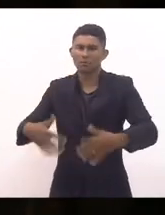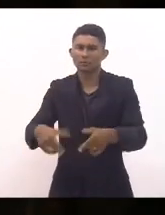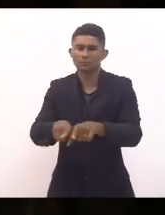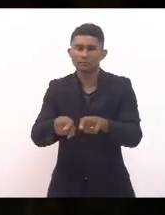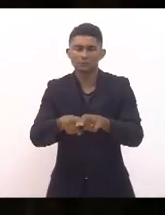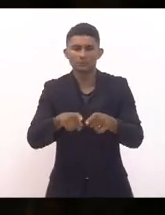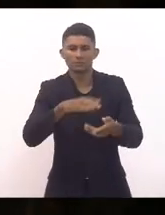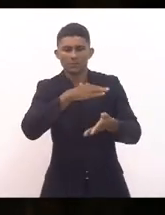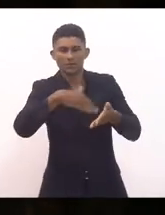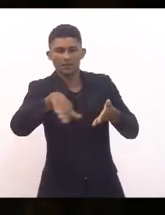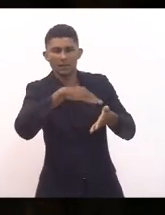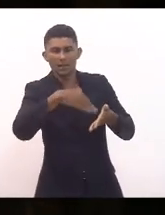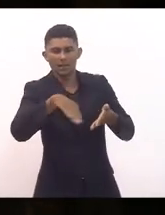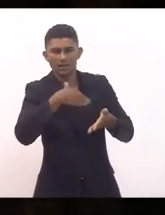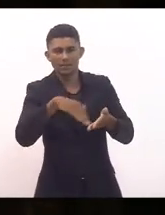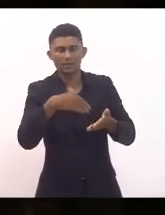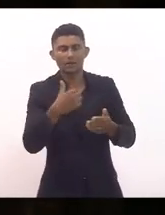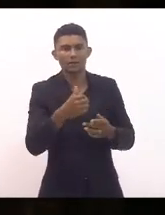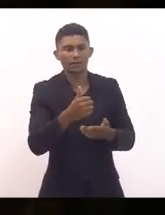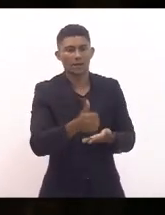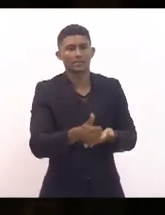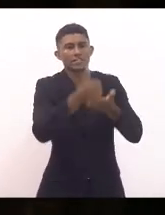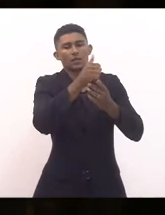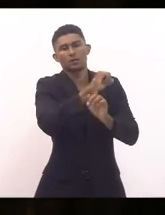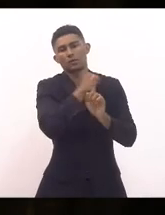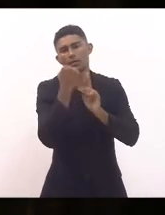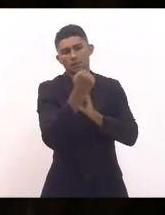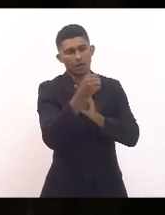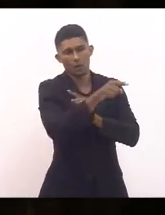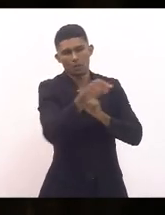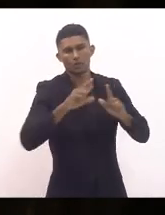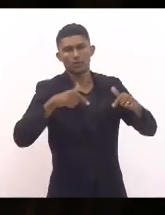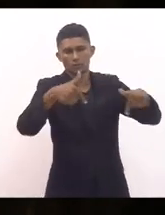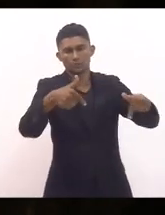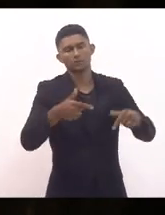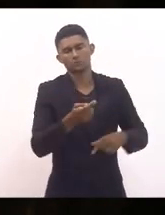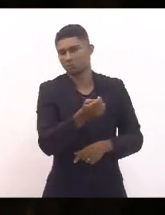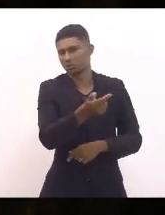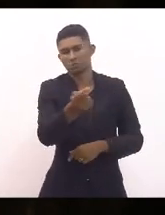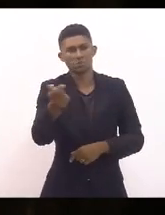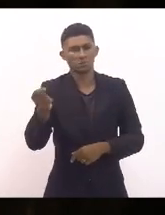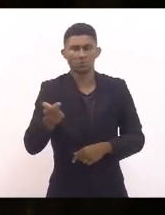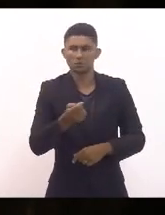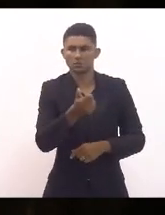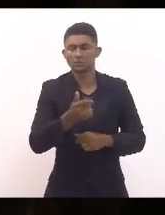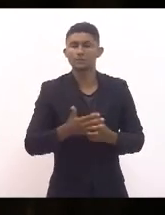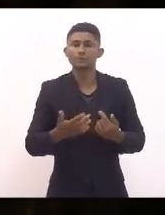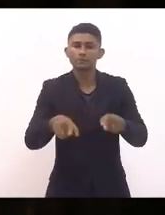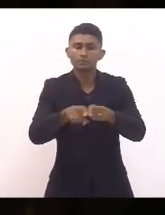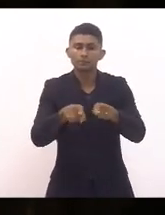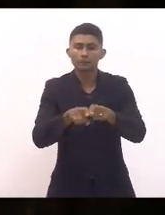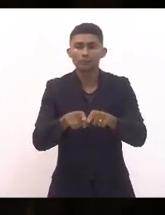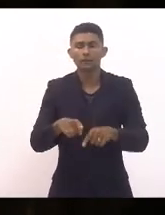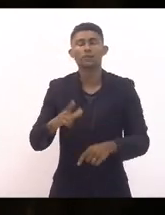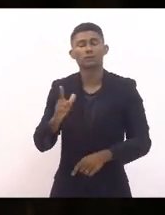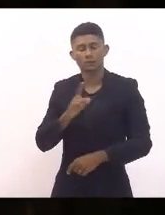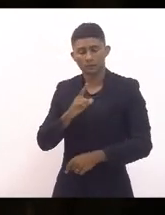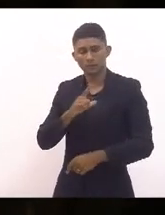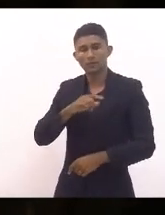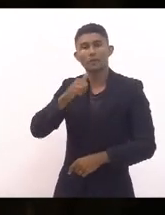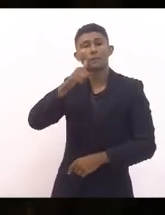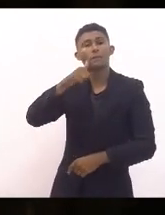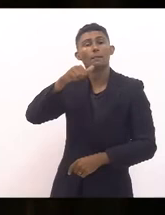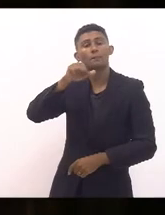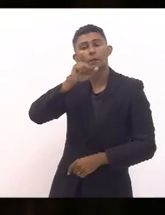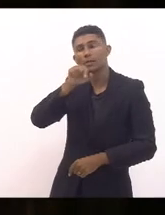secretarias municipais de assistência social, que pouco fazem nessa questão, e também aquelas mães que, quando o seu